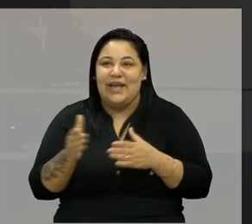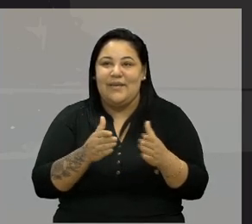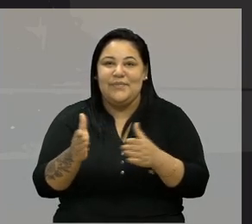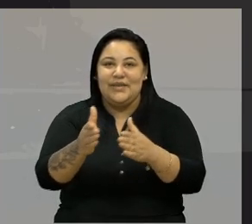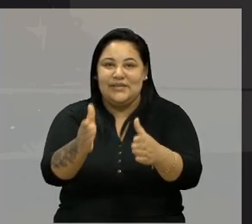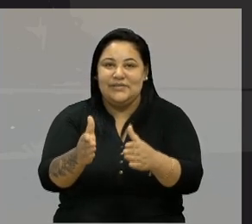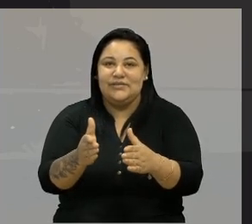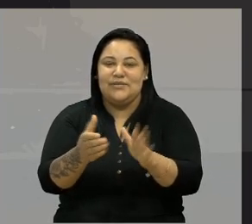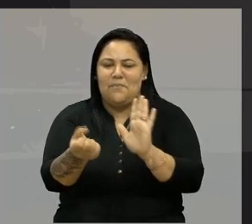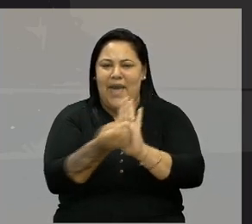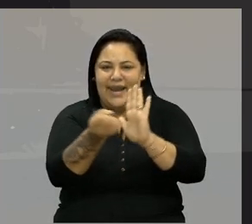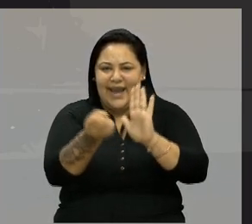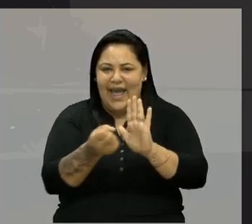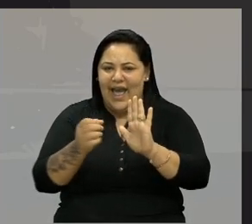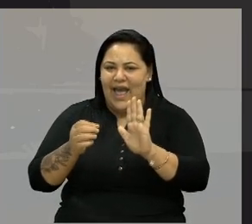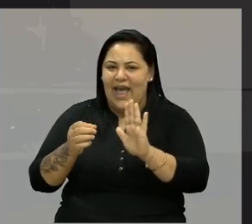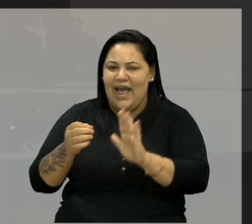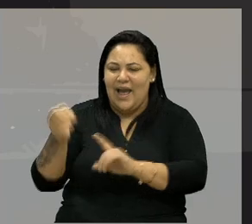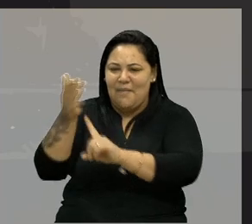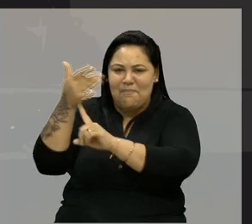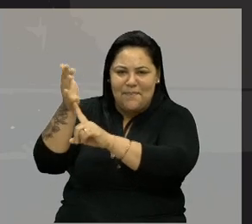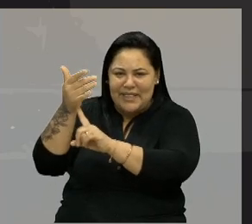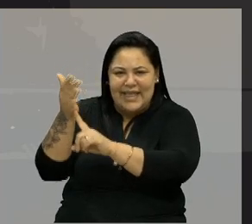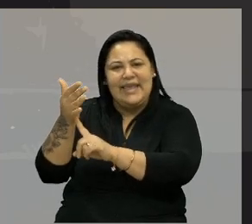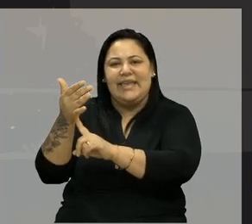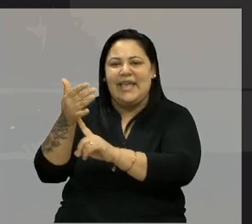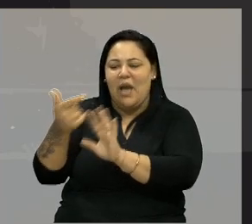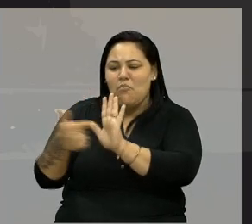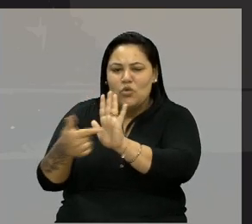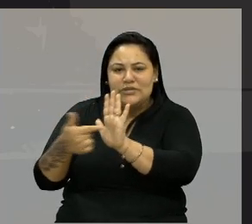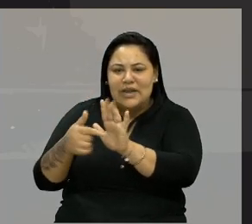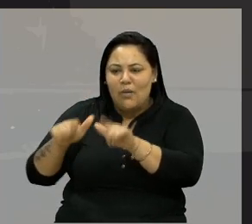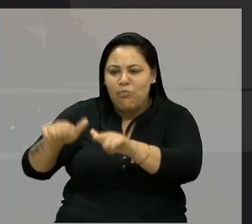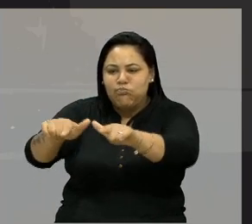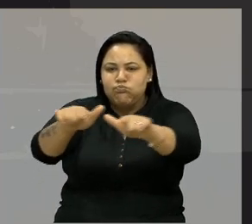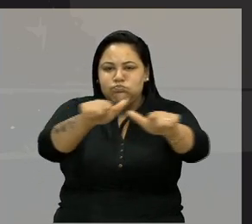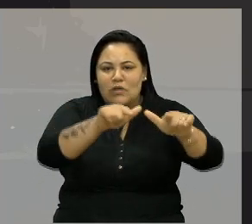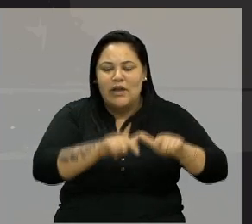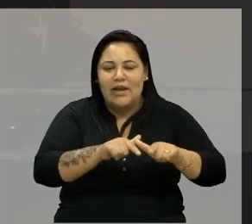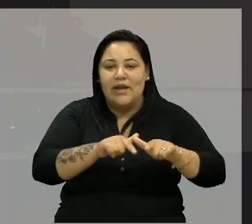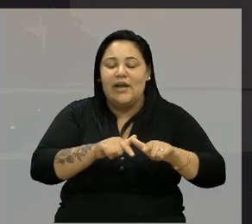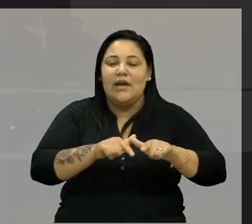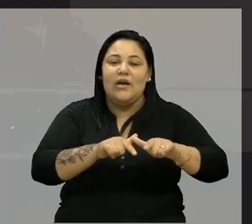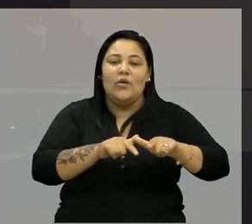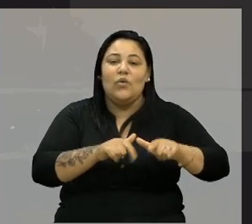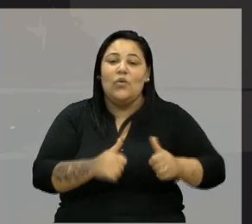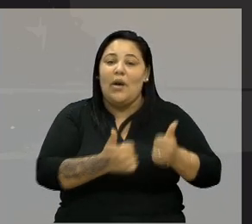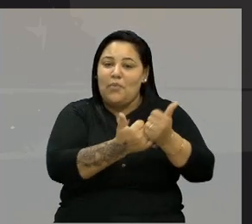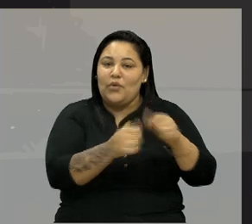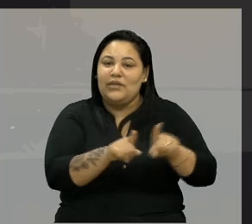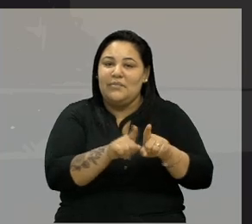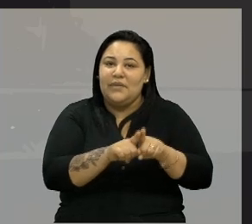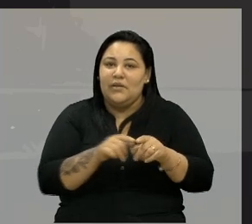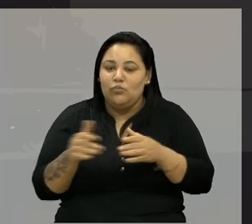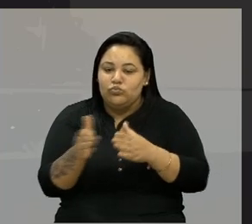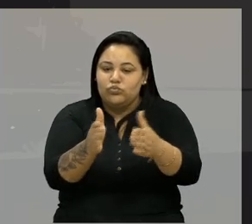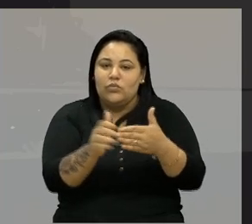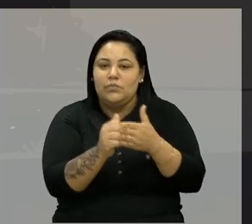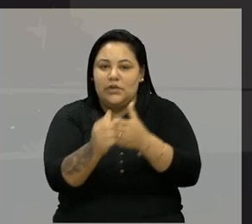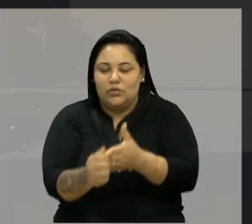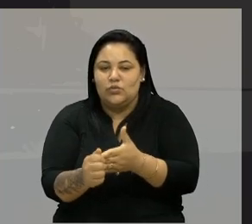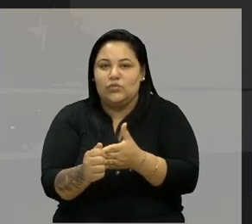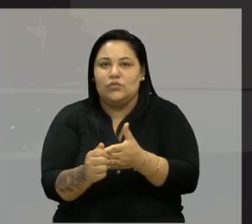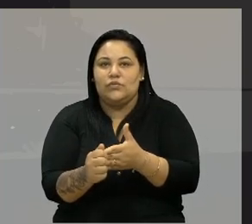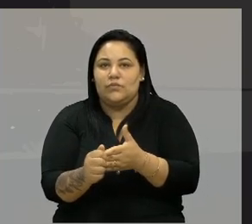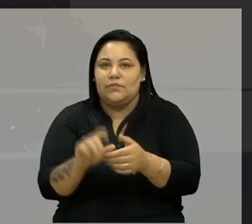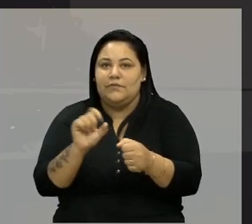demarcação de trajetos colocar placa pensar onde seriam os pontos de apoio né rastrear todo o trajeto para que fosse um